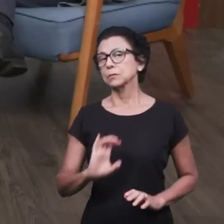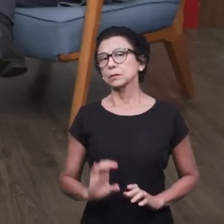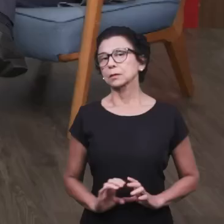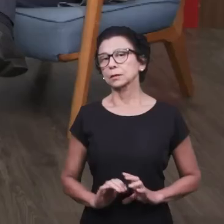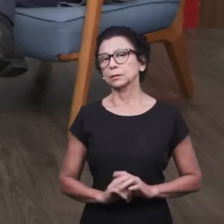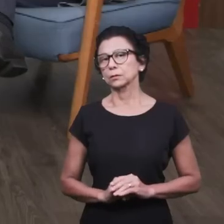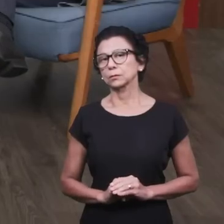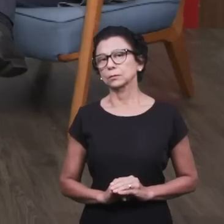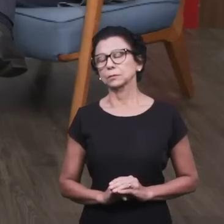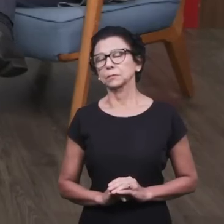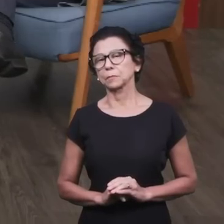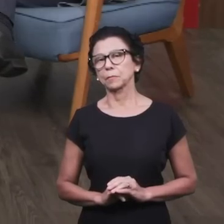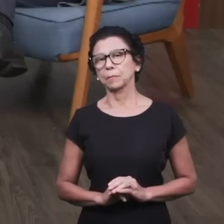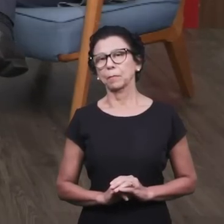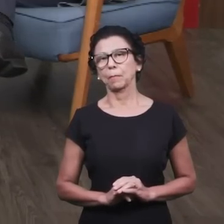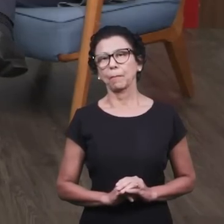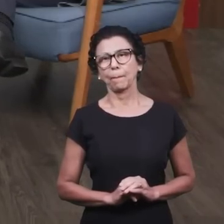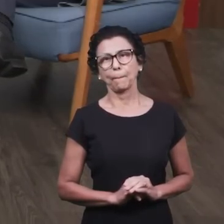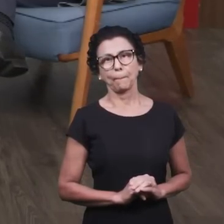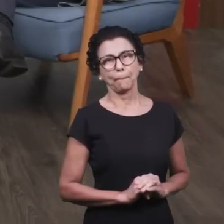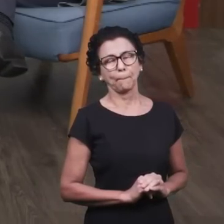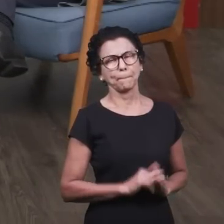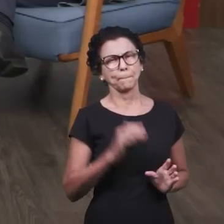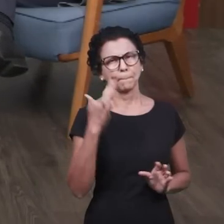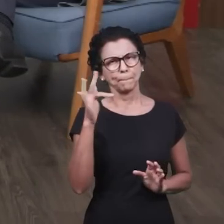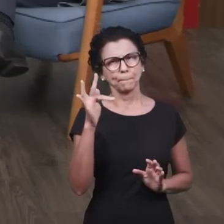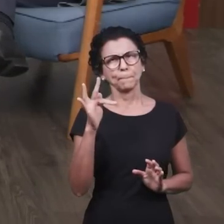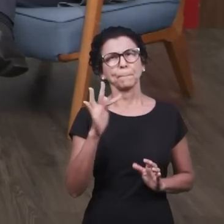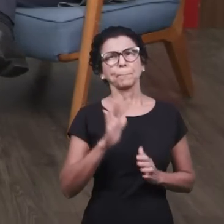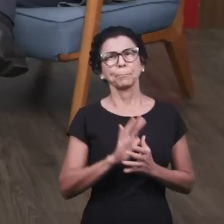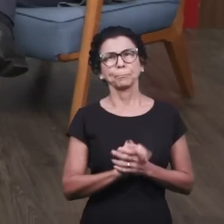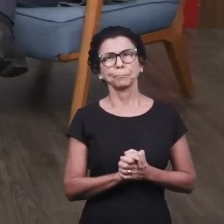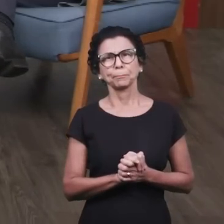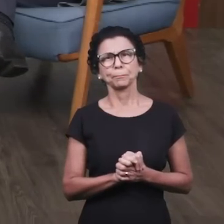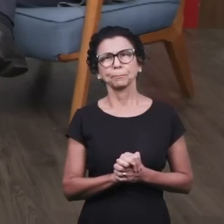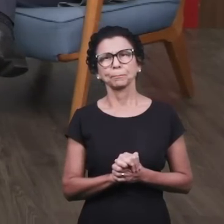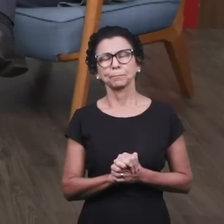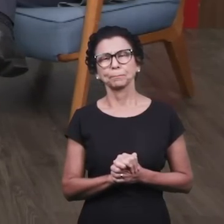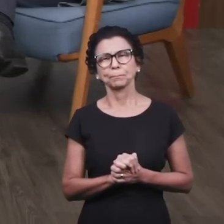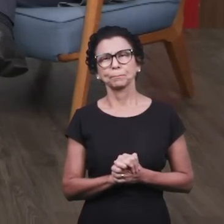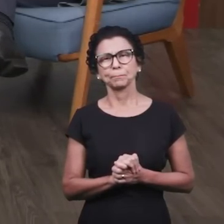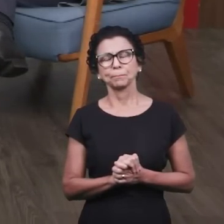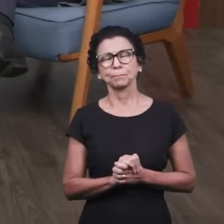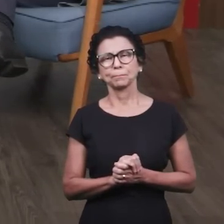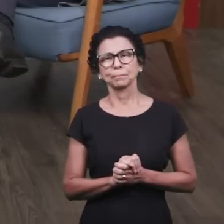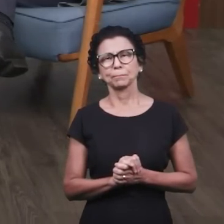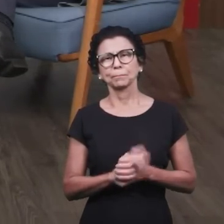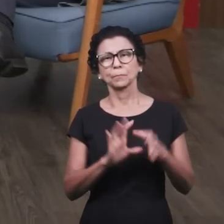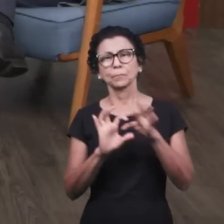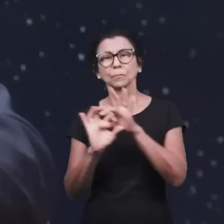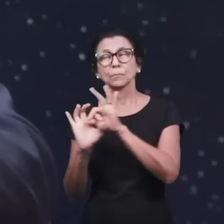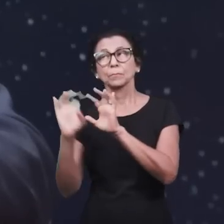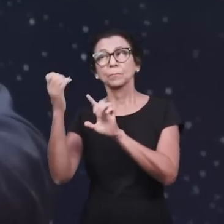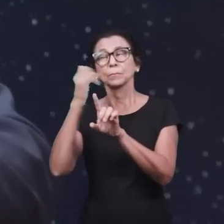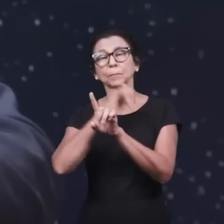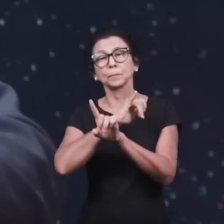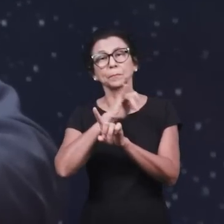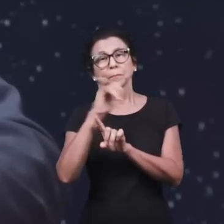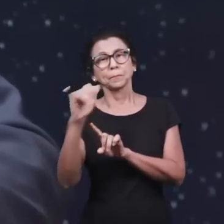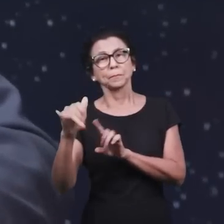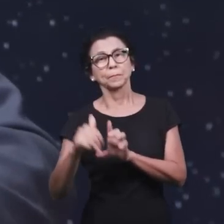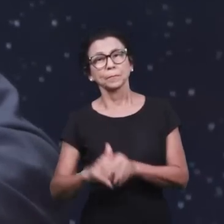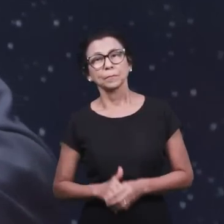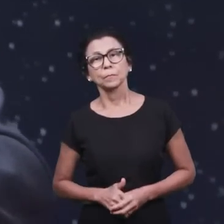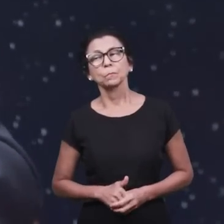trazer no tema, o contexto profético do tempo do breve? Isso é muito importante que você está colocando,